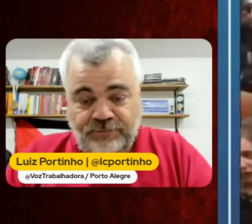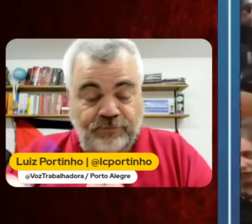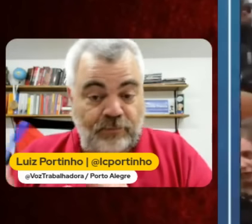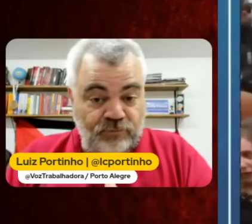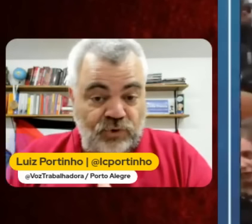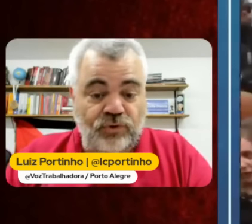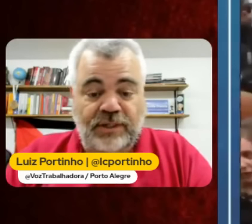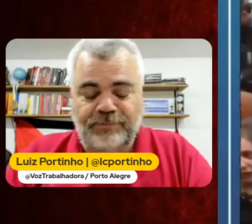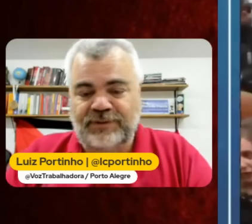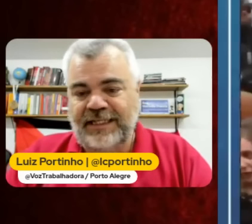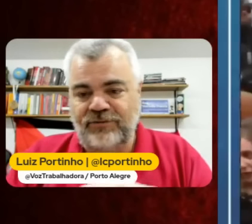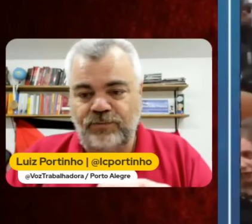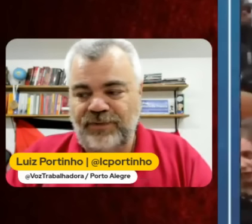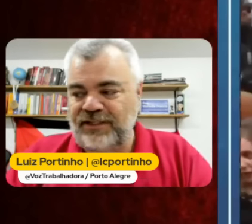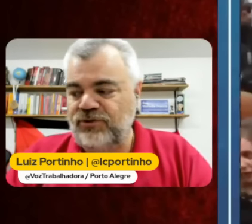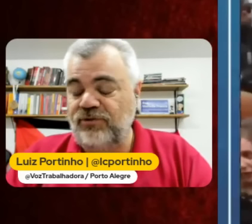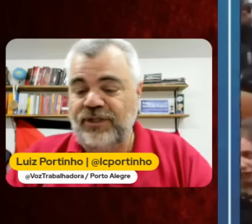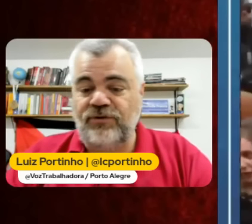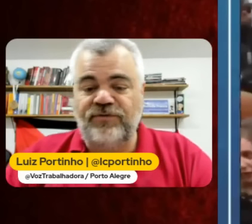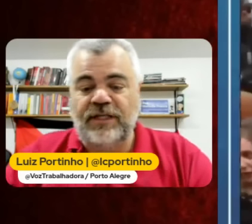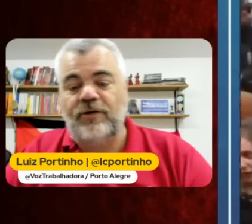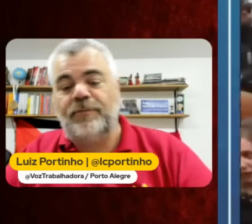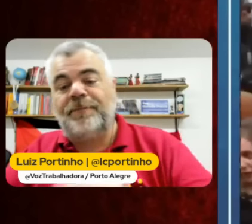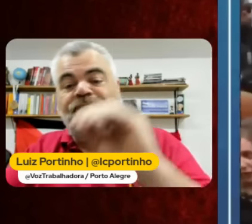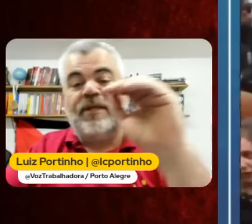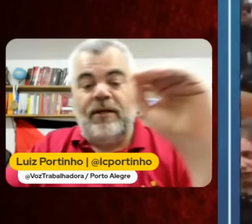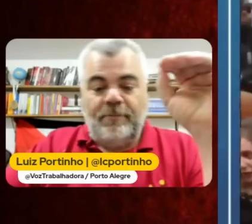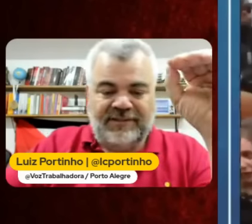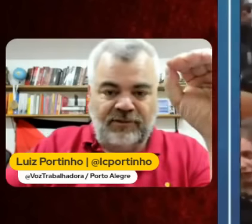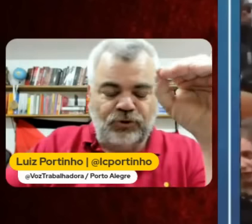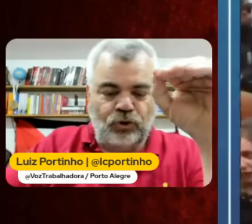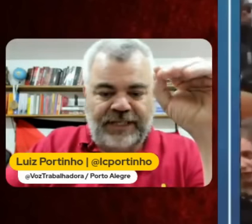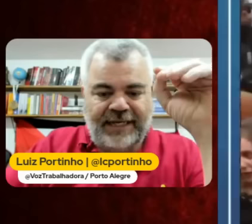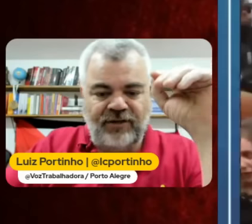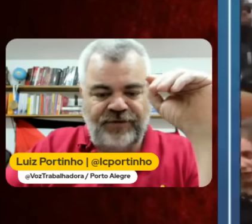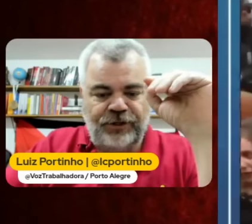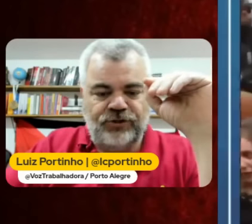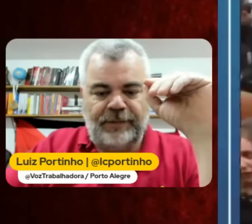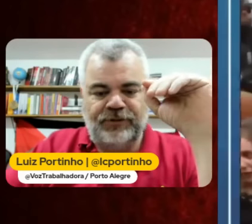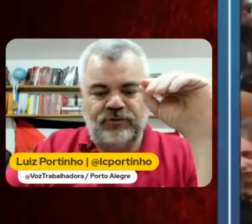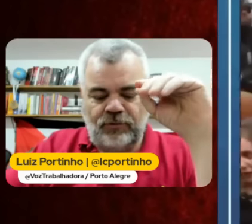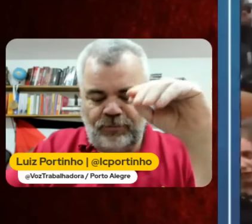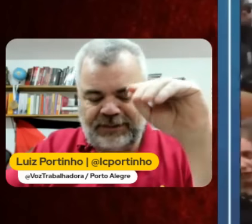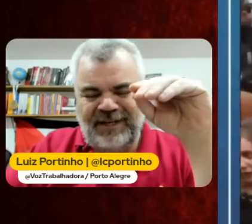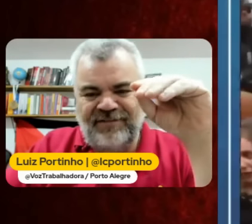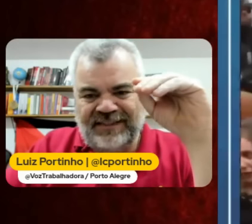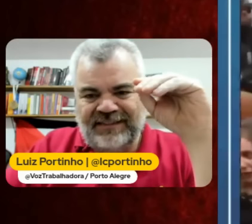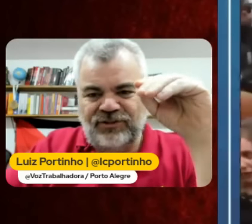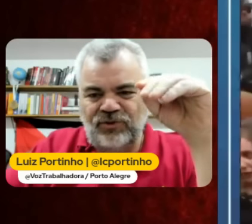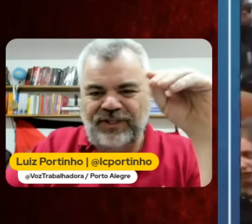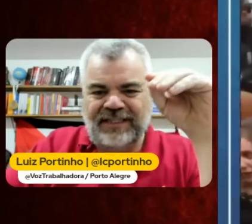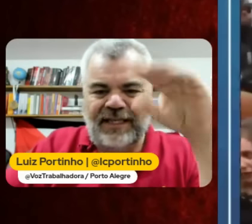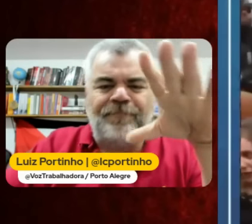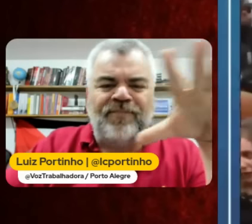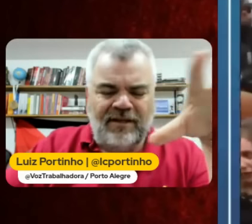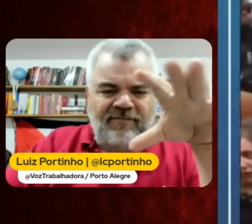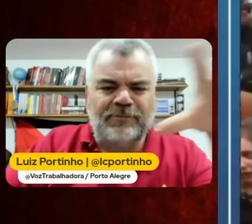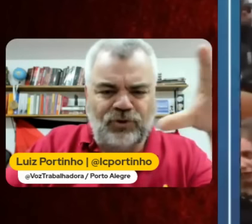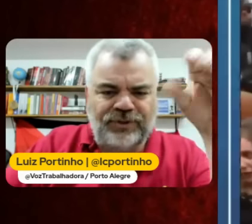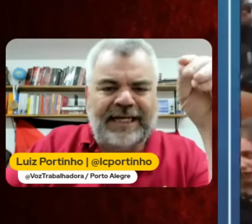nós do que o Campos Neto isso não tem dúvida nenhuma mas vamos soltar aqui o vídeo tá pessoal algumas manifestações